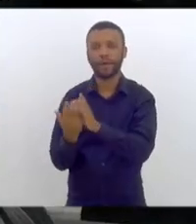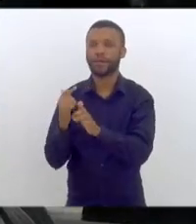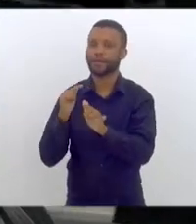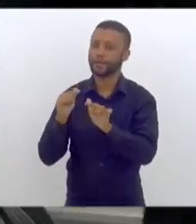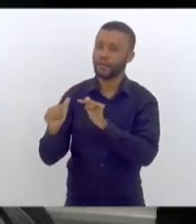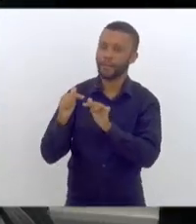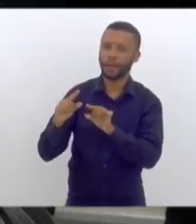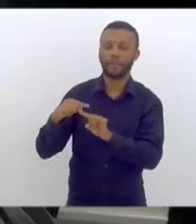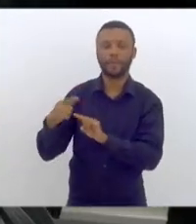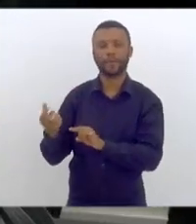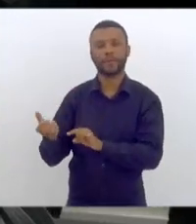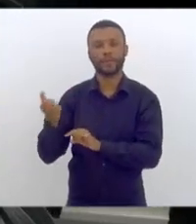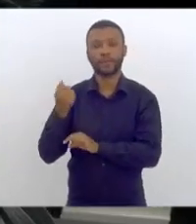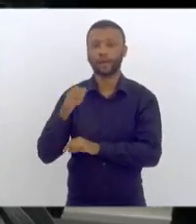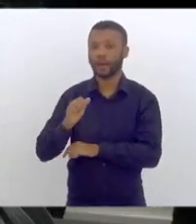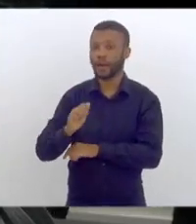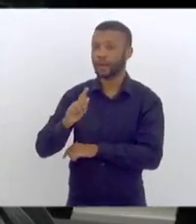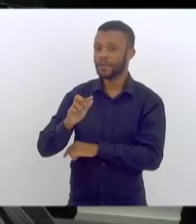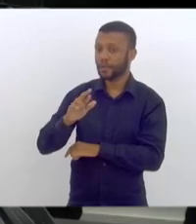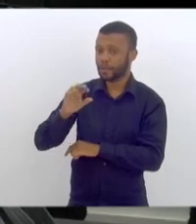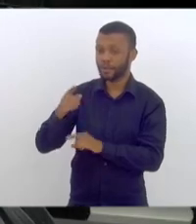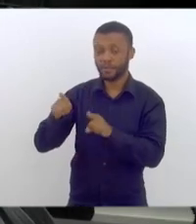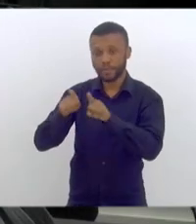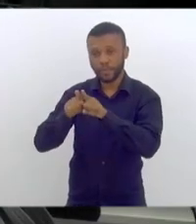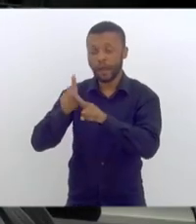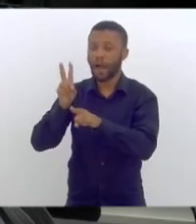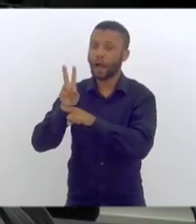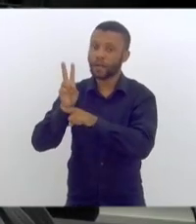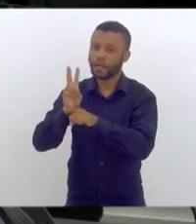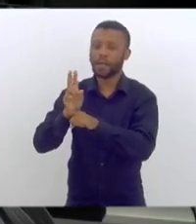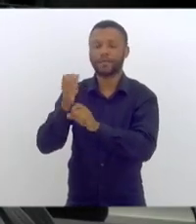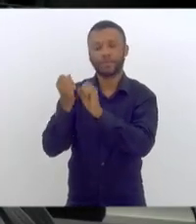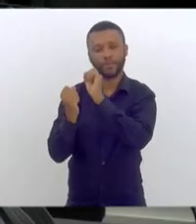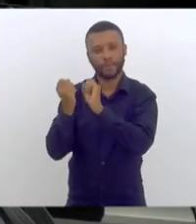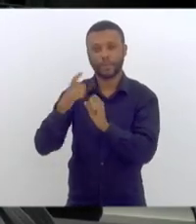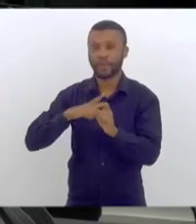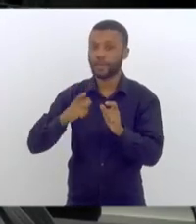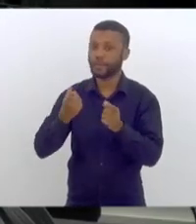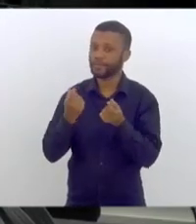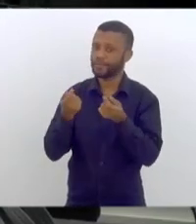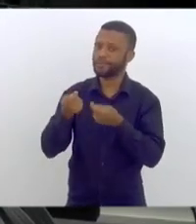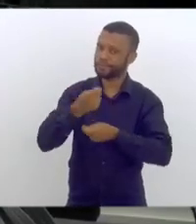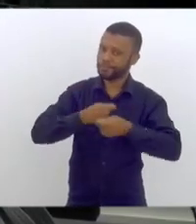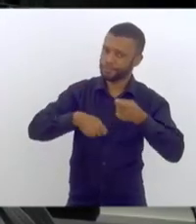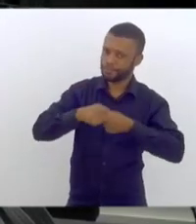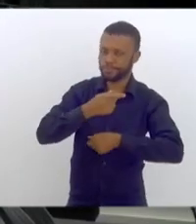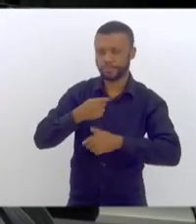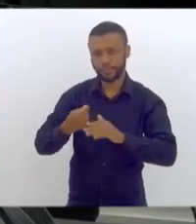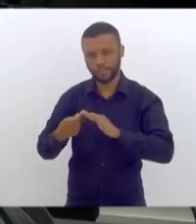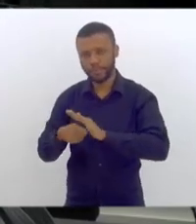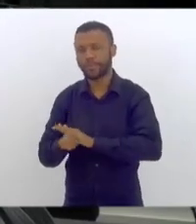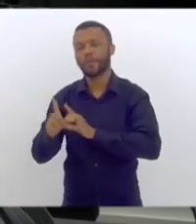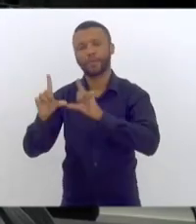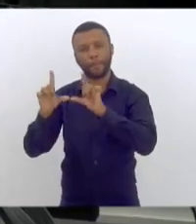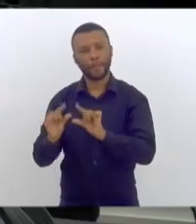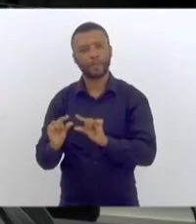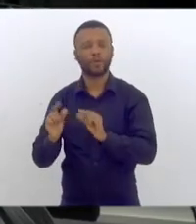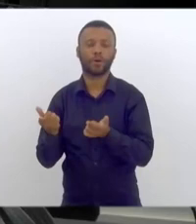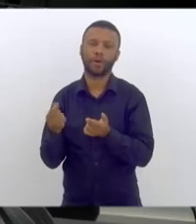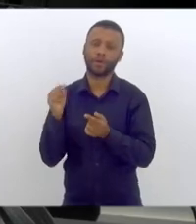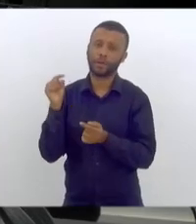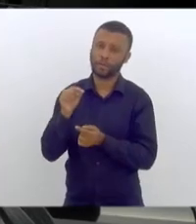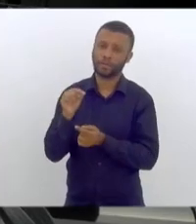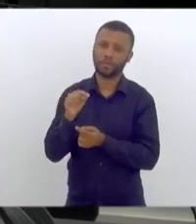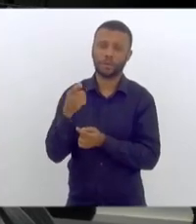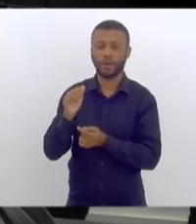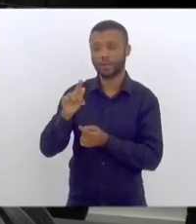mas agerio também atende empresas que são de um capital de giro eventualmente vão fazer um investimento menor e isso age